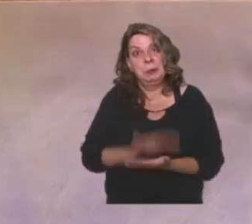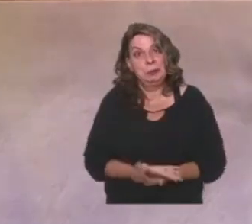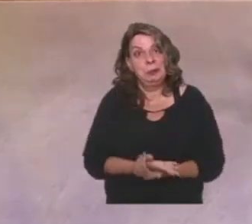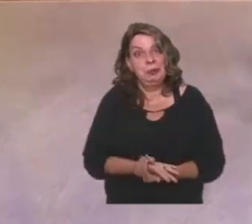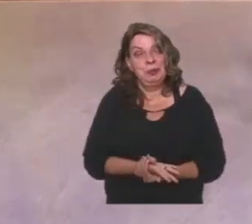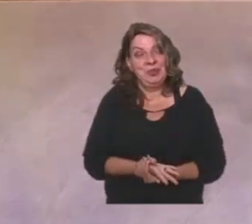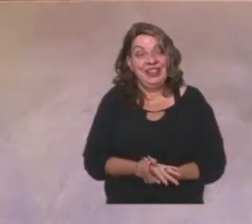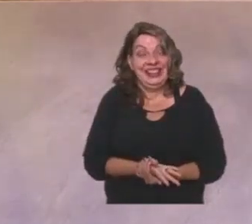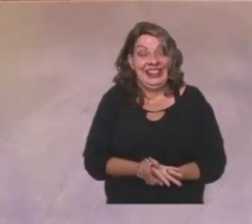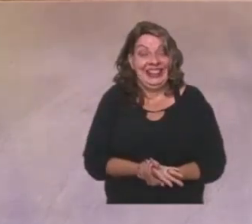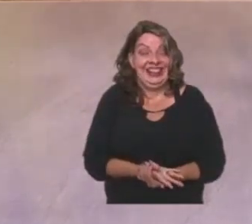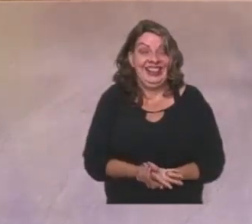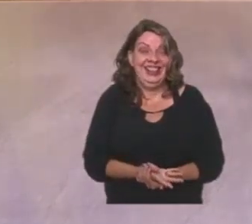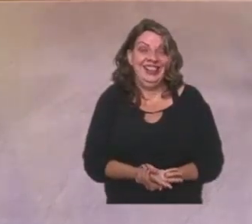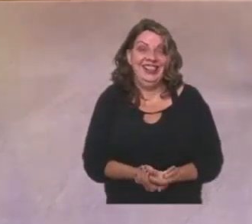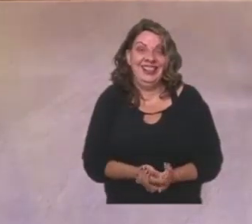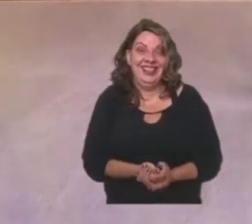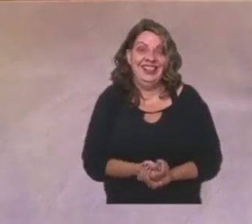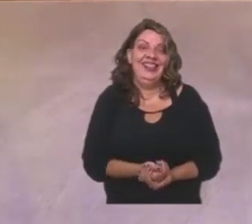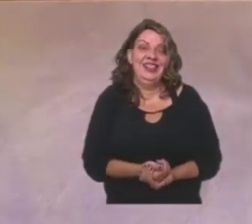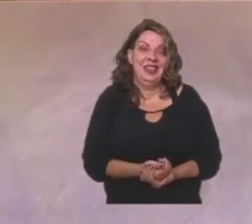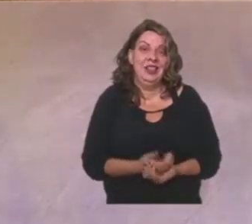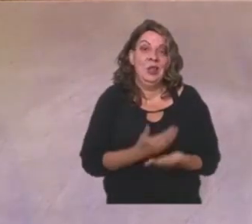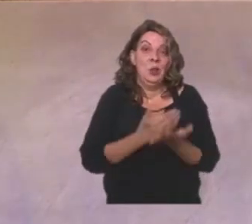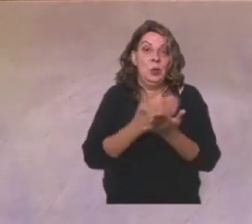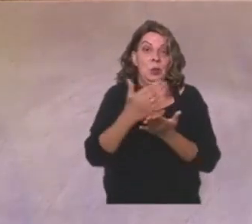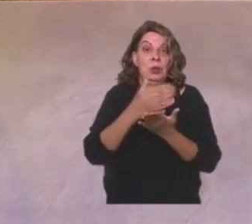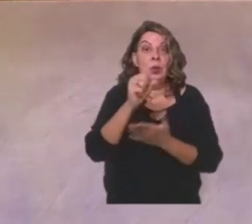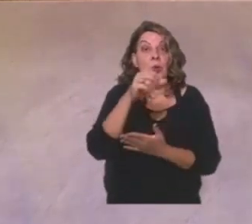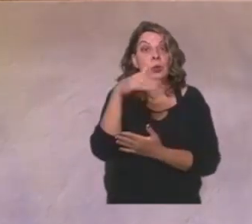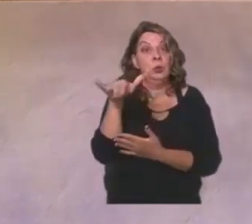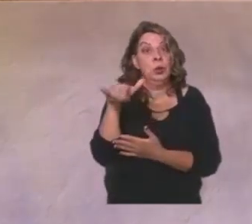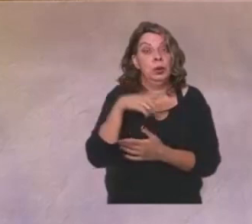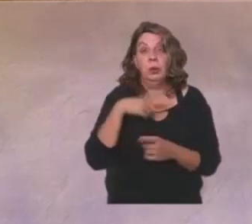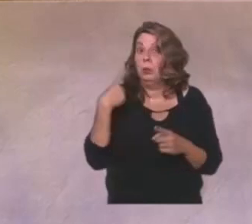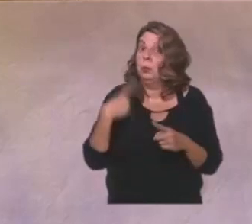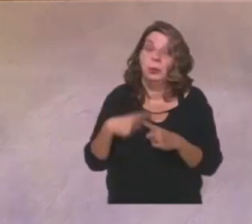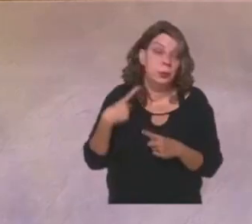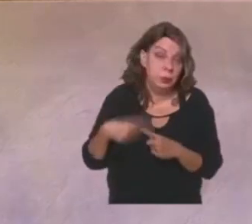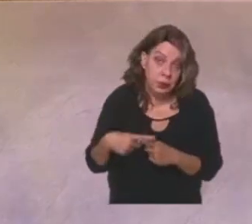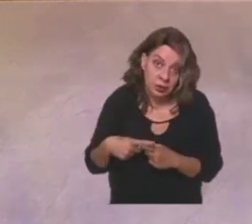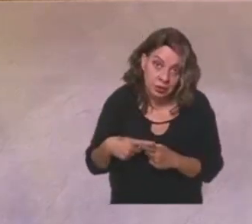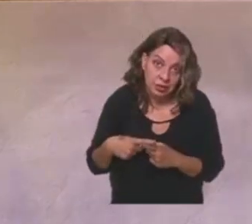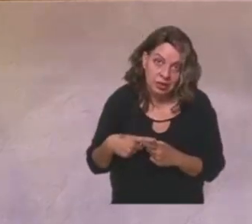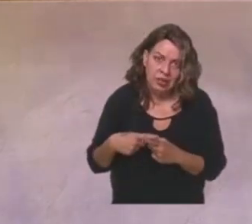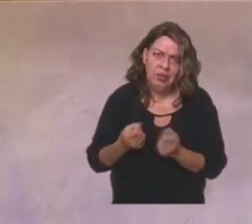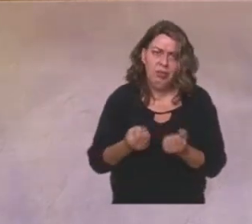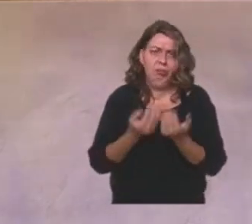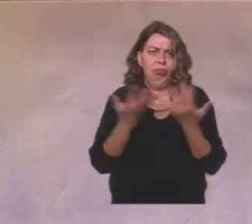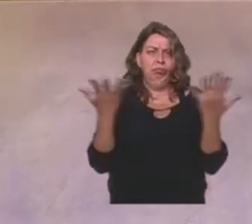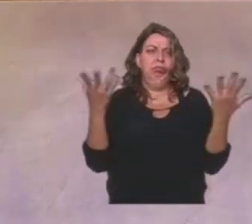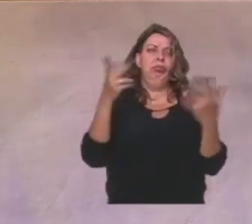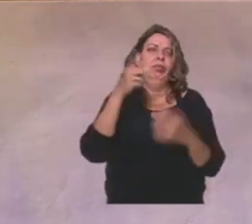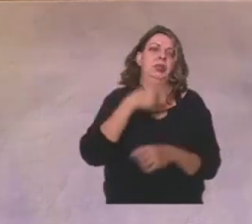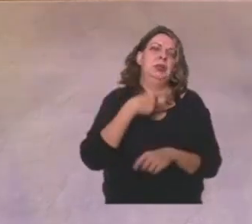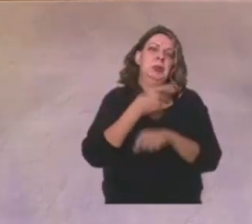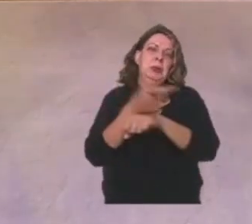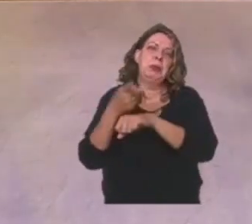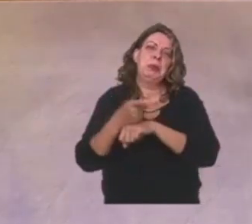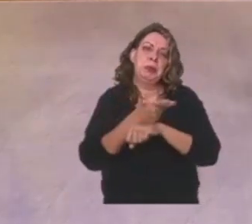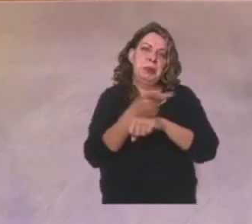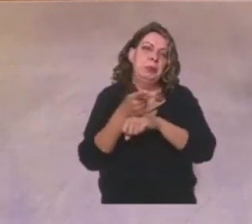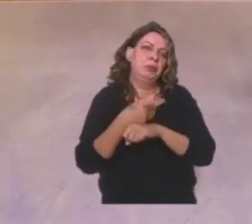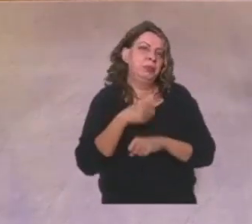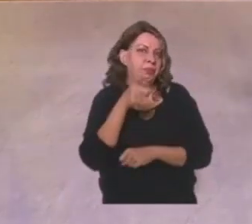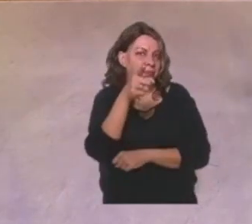galera, viu? É isso mesmo. Nós estaremos aí um pouco mais cedo, às 8h30. Por quê, gente? Porque são muitos prêmios. Tudo